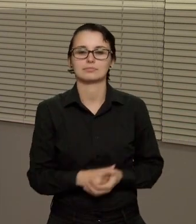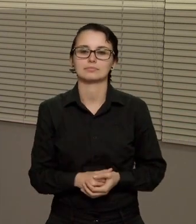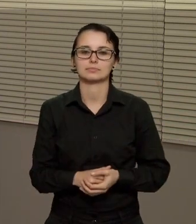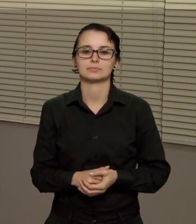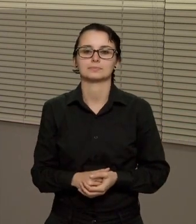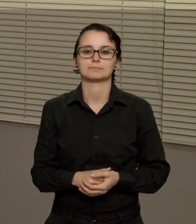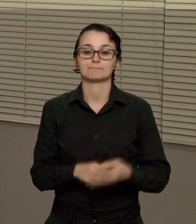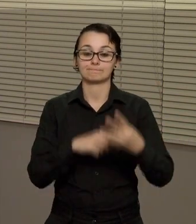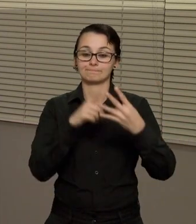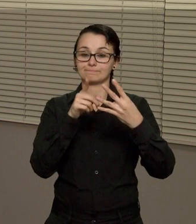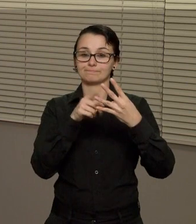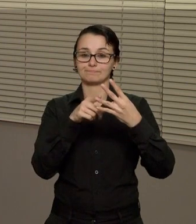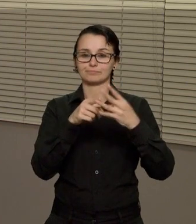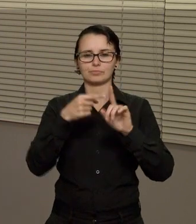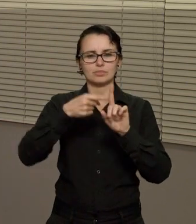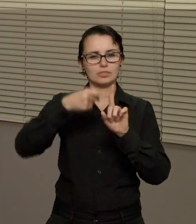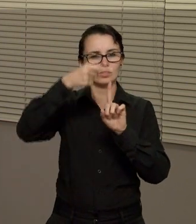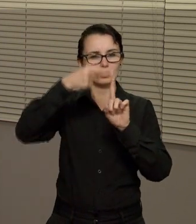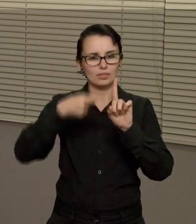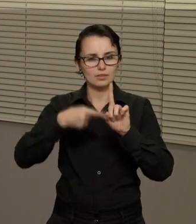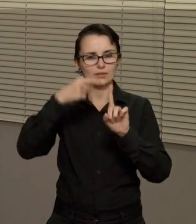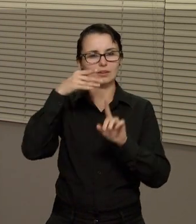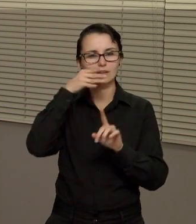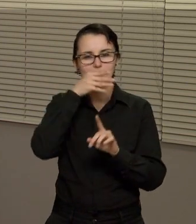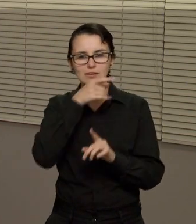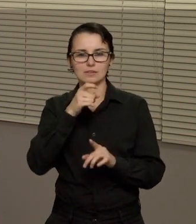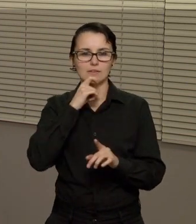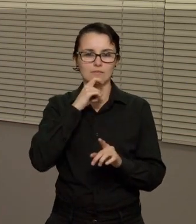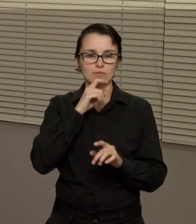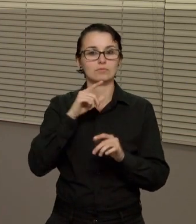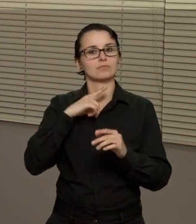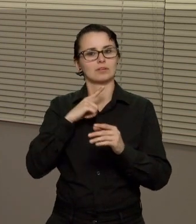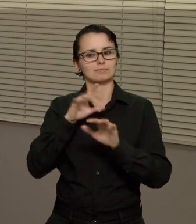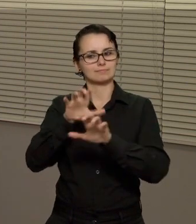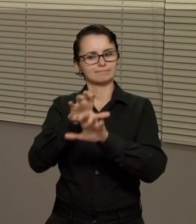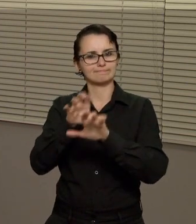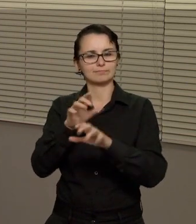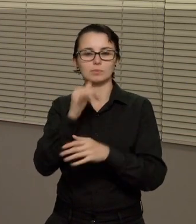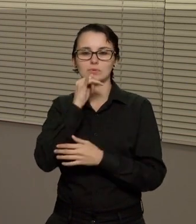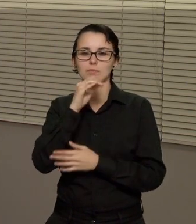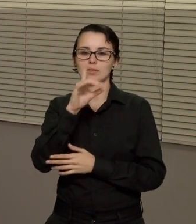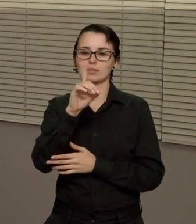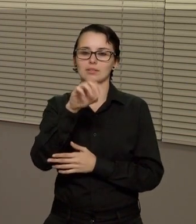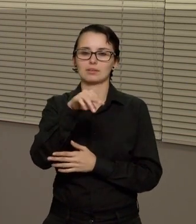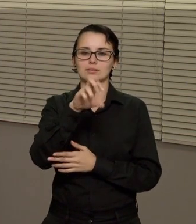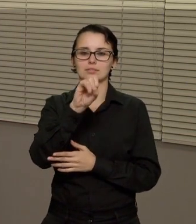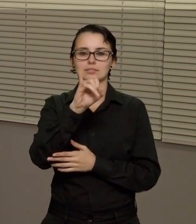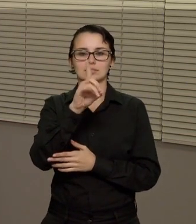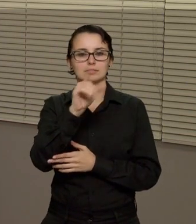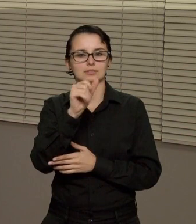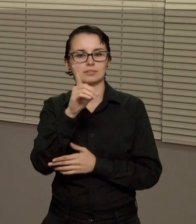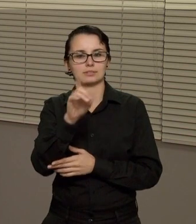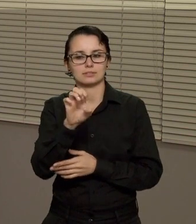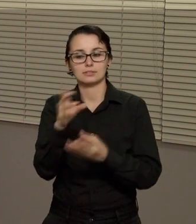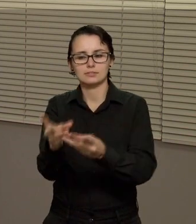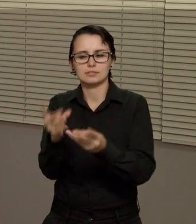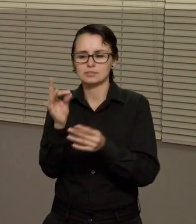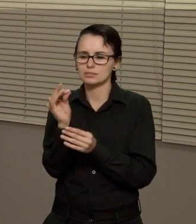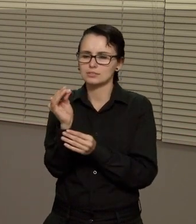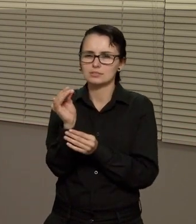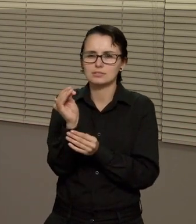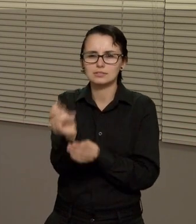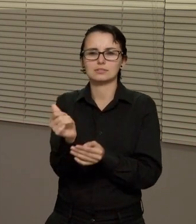A temperatura afeta diversos parâmetros físico-químicos, como a densidade, a viscosidade,